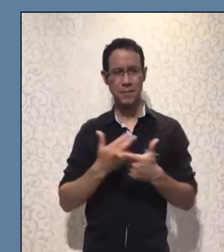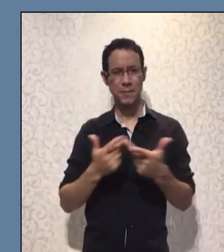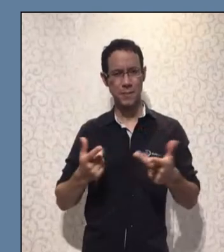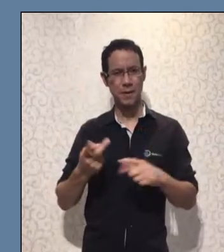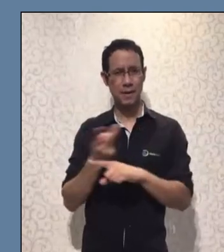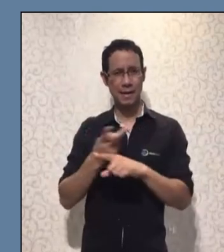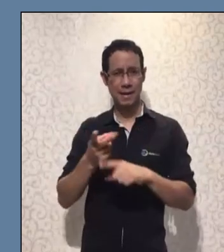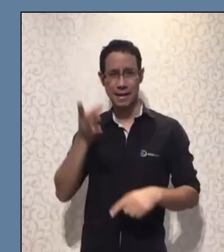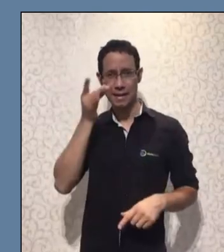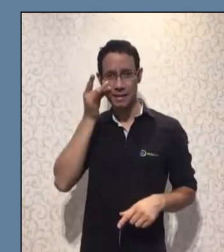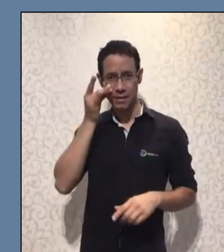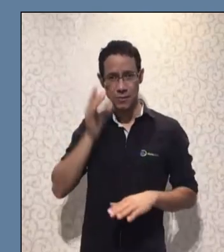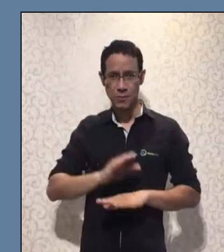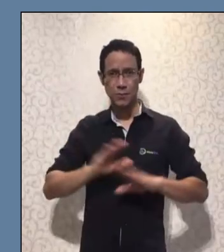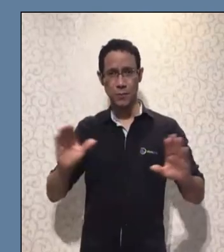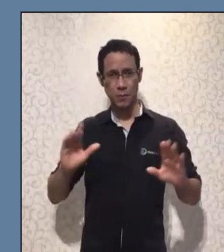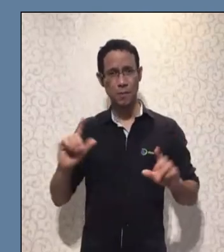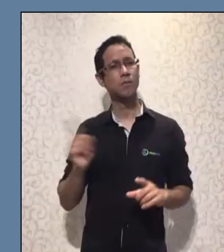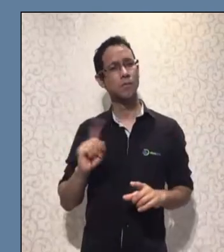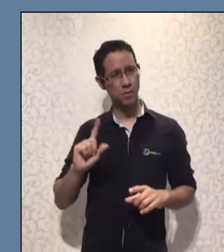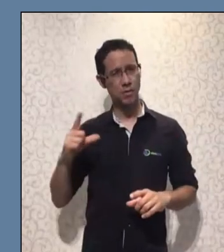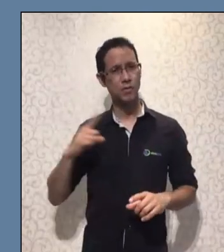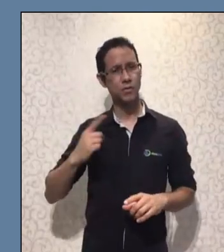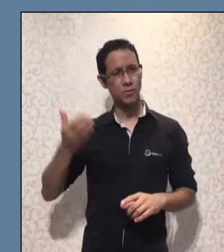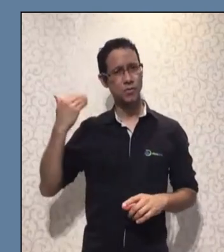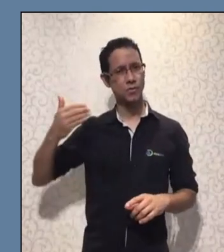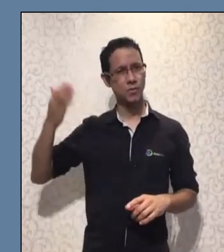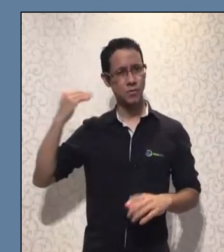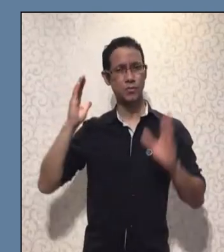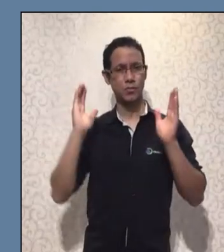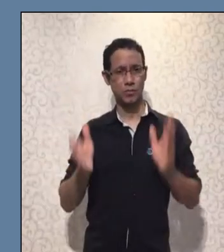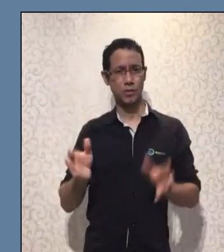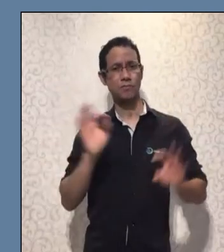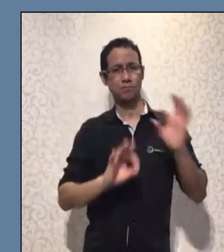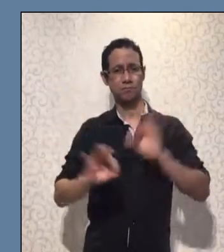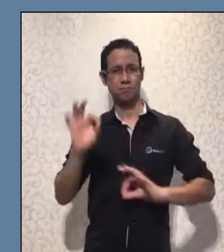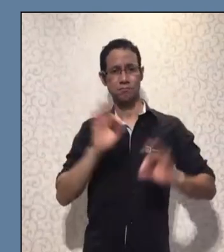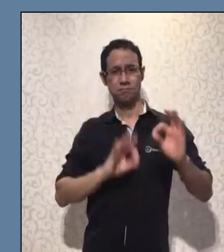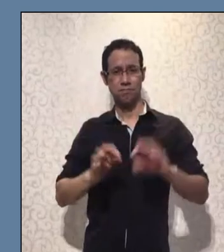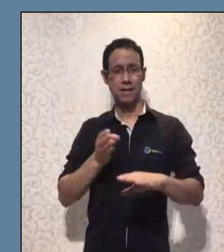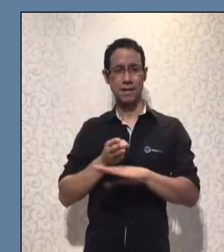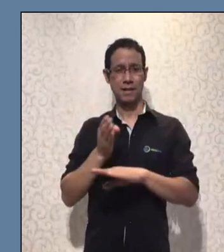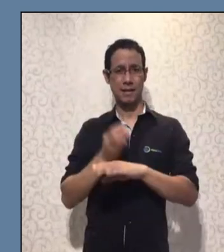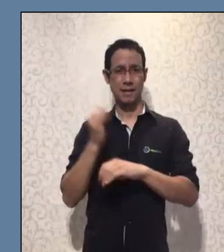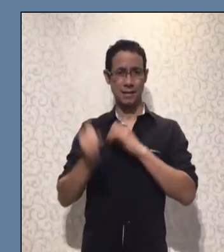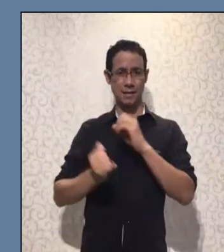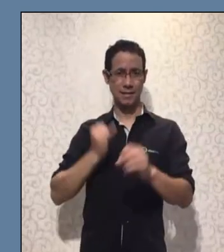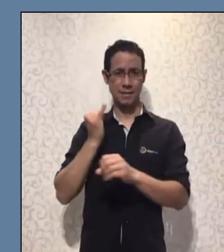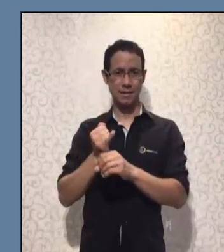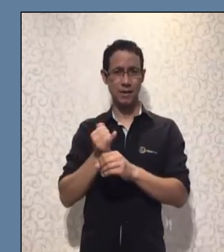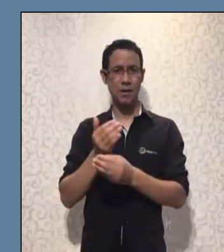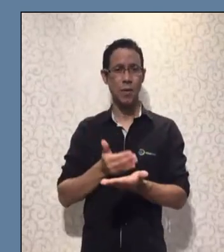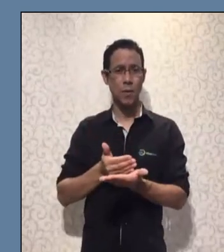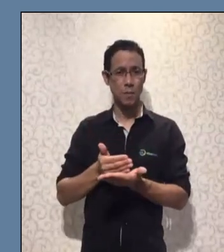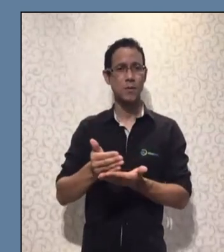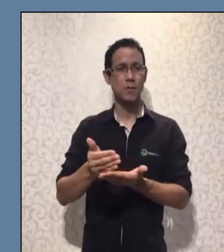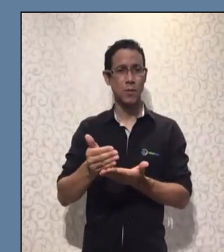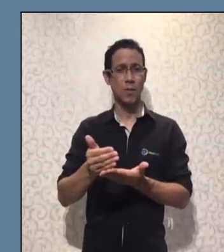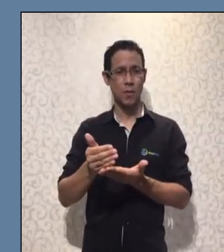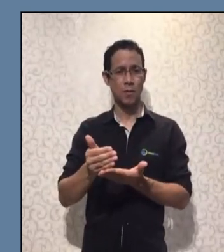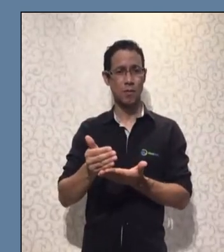né? Então, eu poderia dizer que a nossa preocupação com os acessos digitais, ela começou e segue sendo, eu